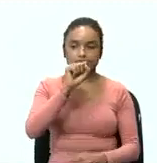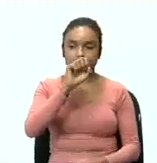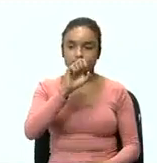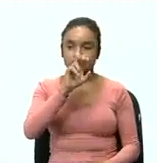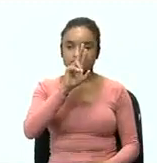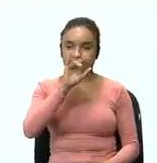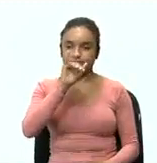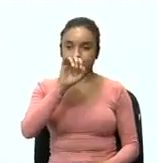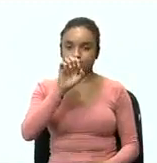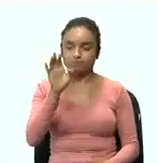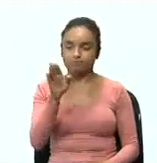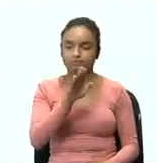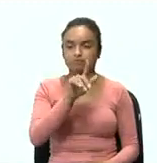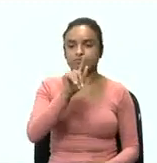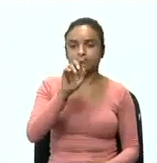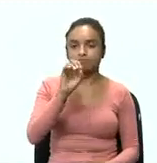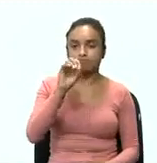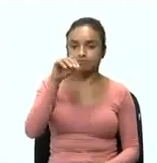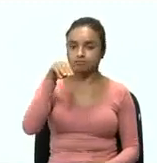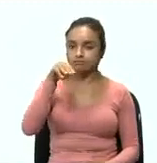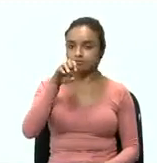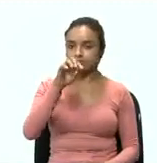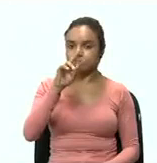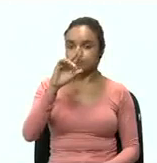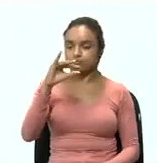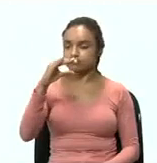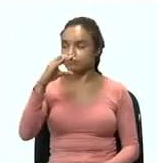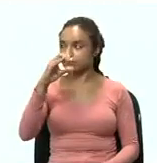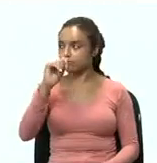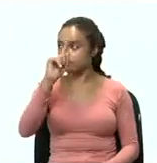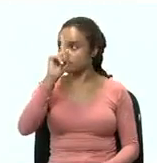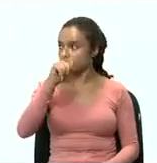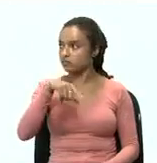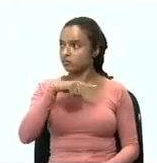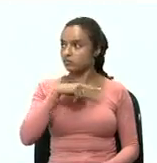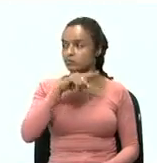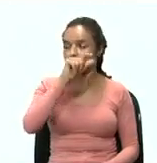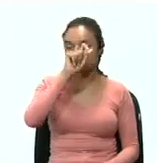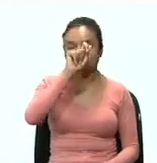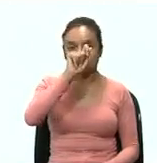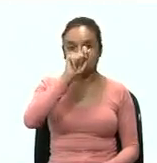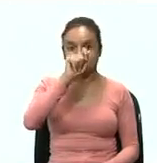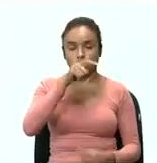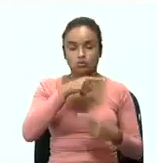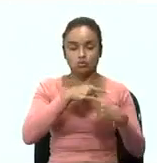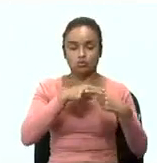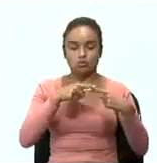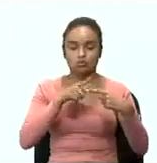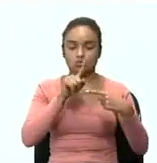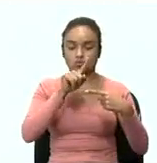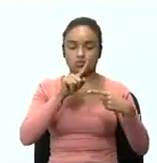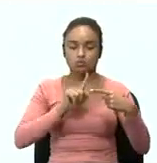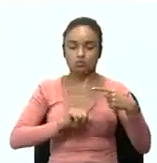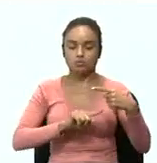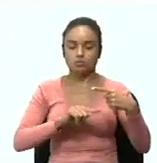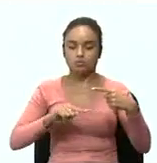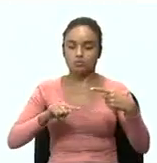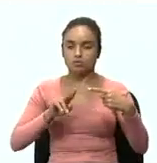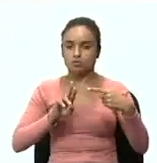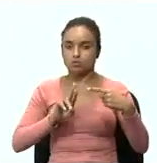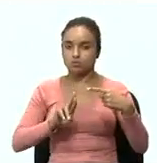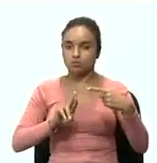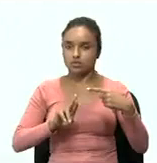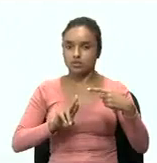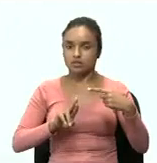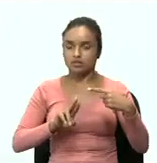por A dividido por 1 menos R, ok?